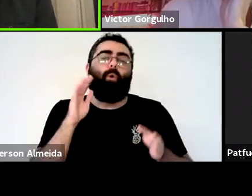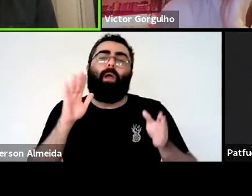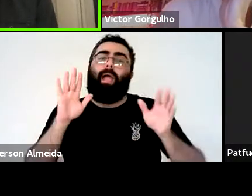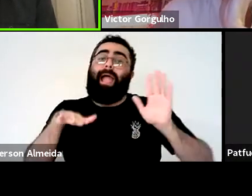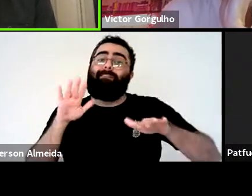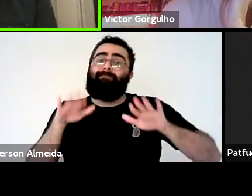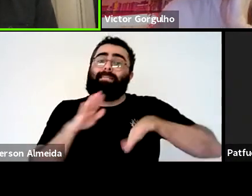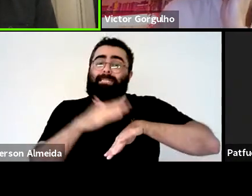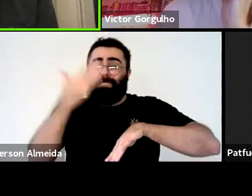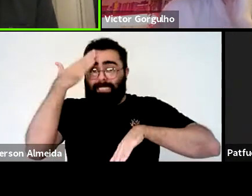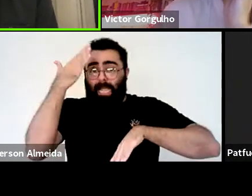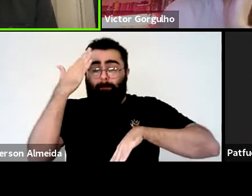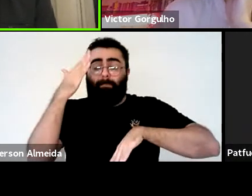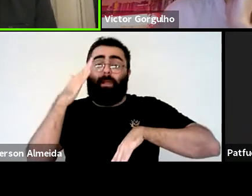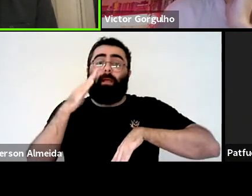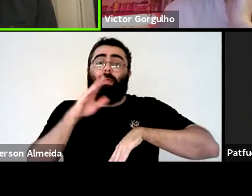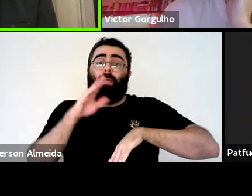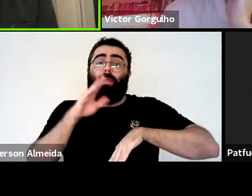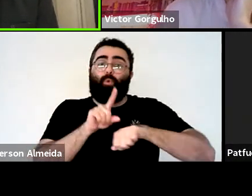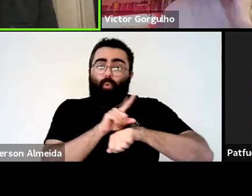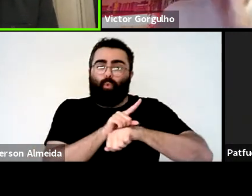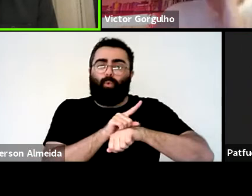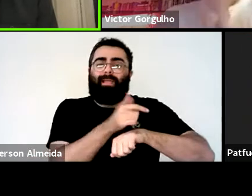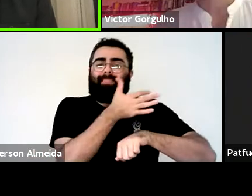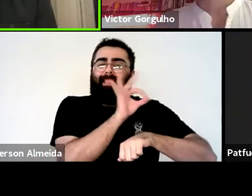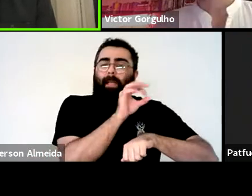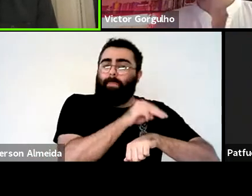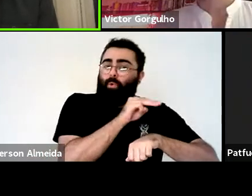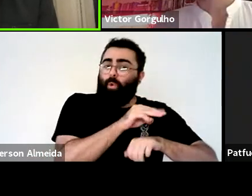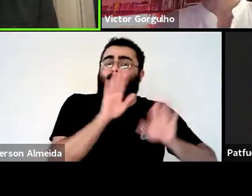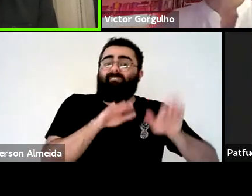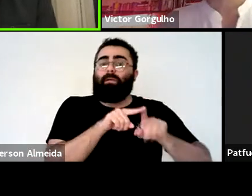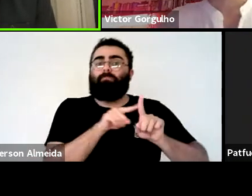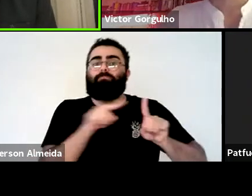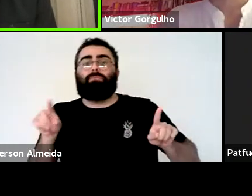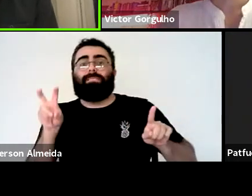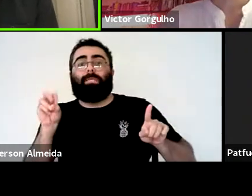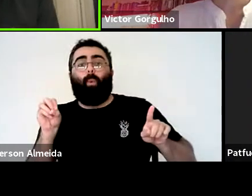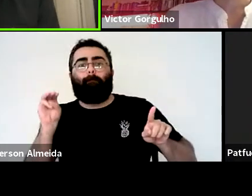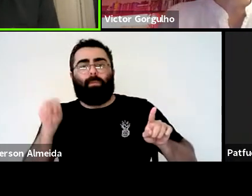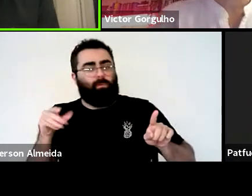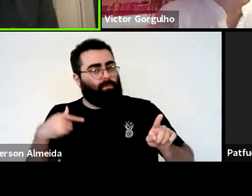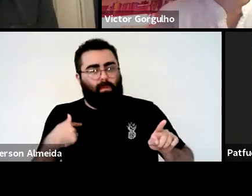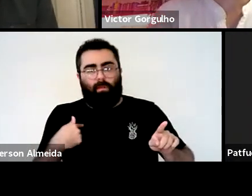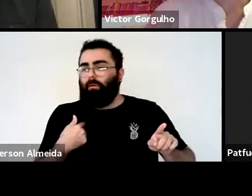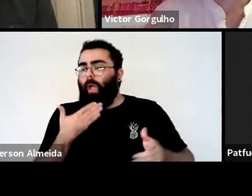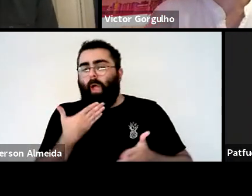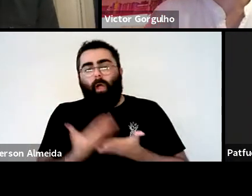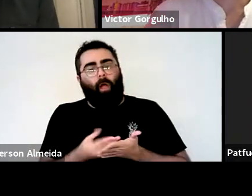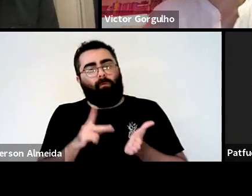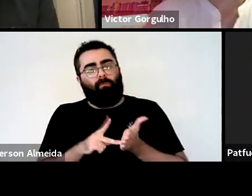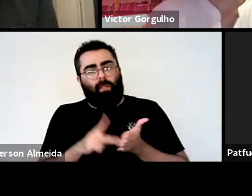dura 50, é sensacional. É ótimo, espero que seja sempre assim.